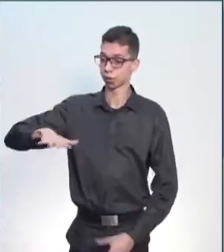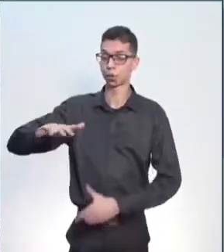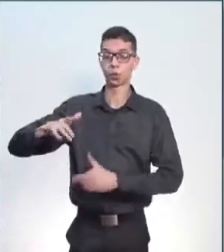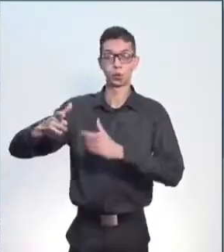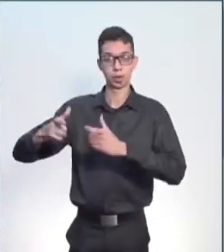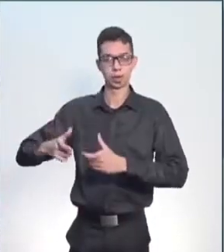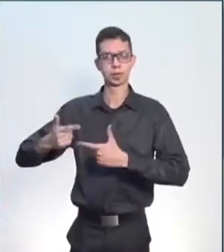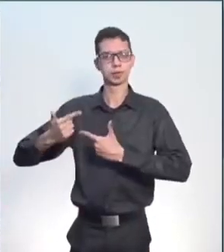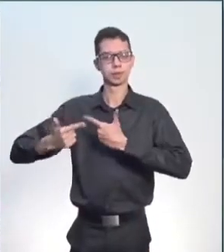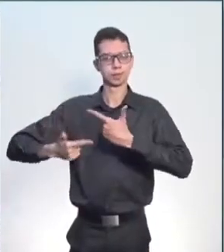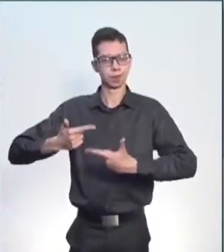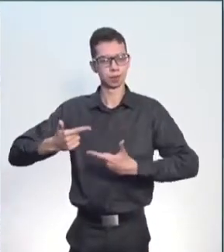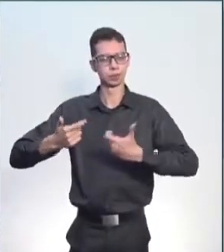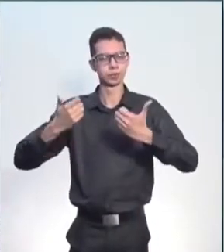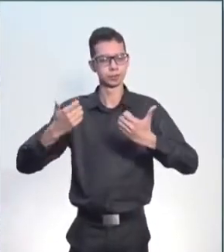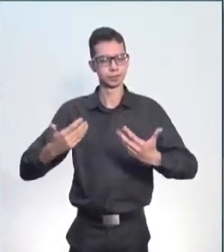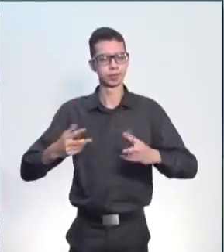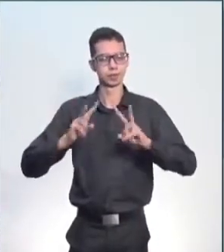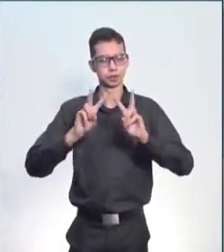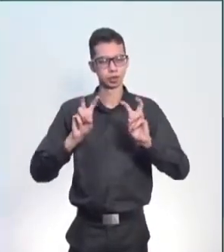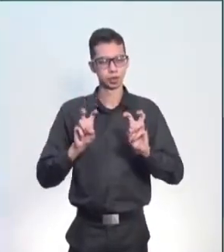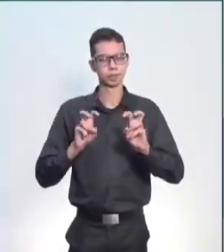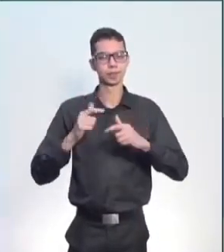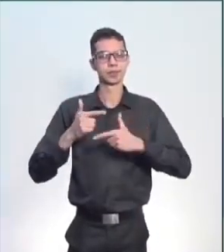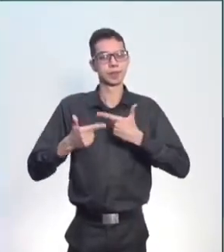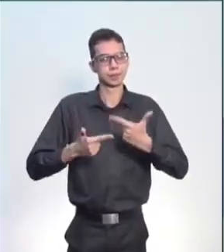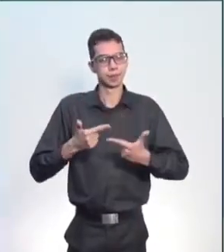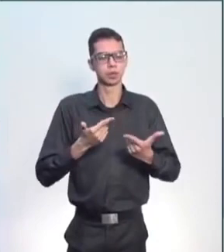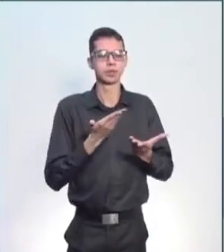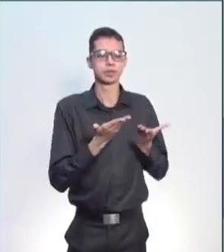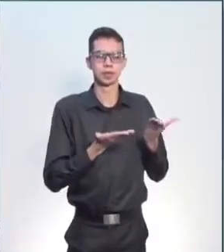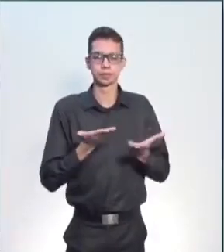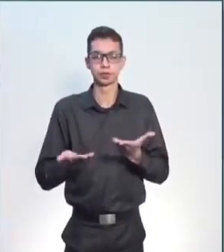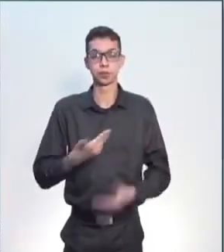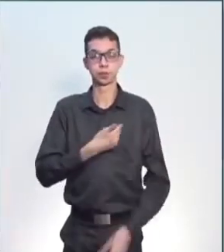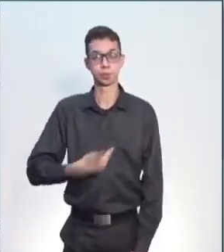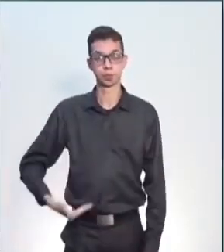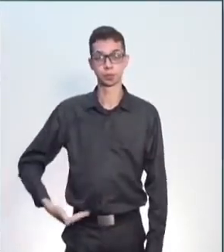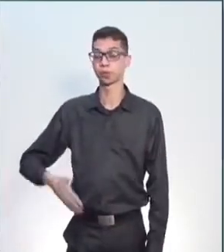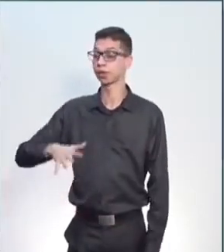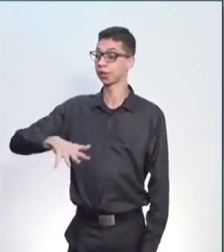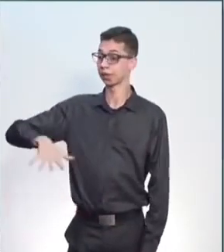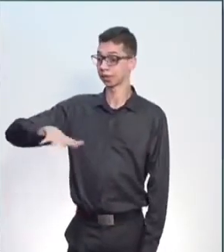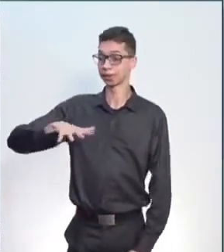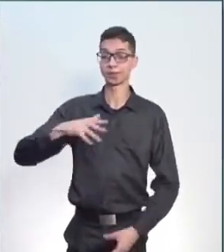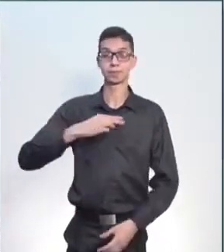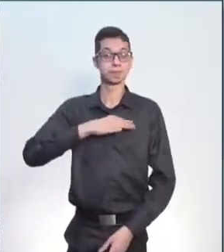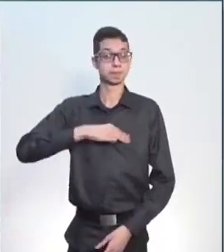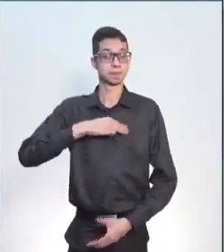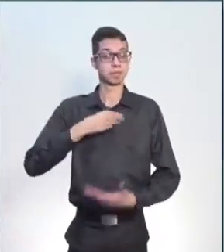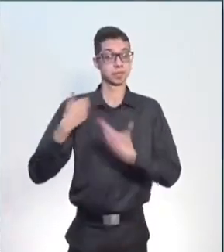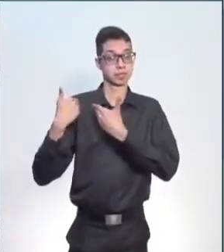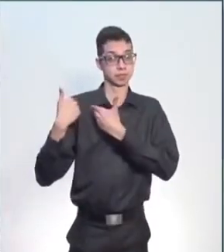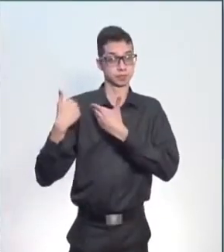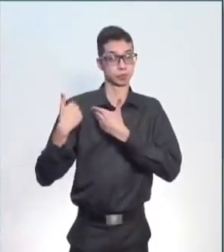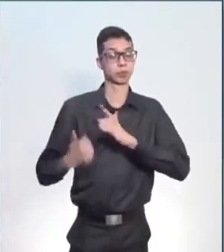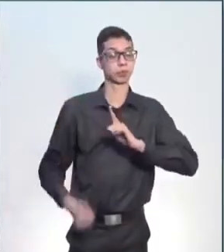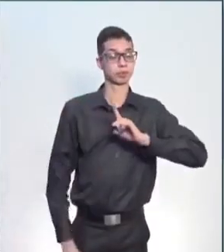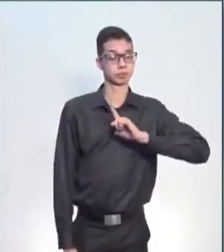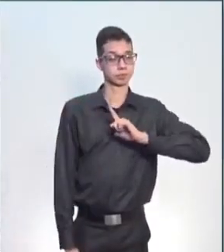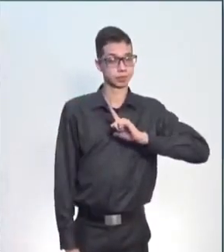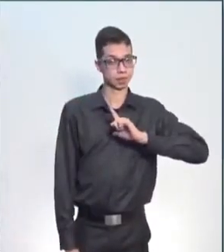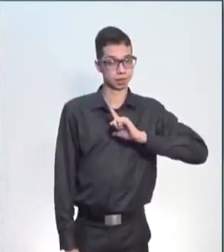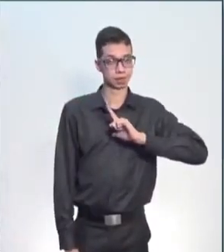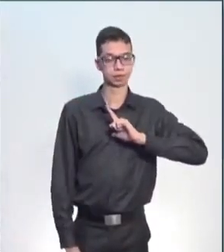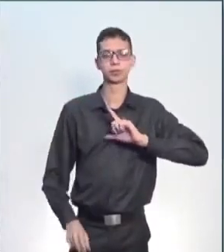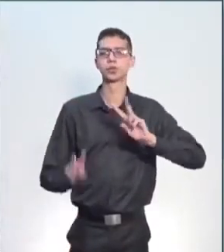gente já falou do serviço público? Aquelas pessoas que têm a missão de observar a